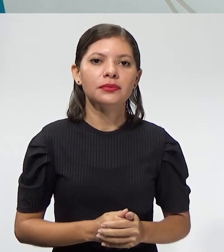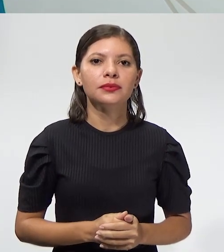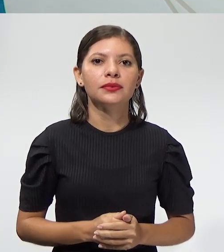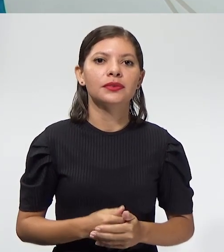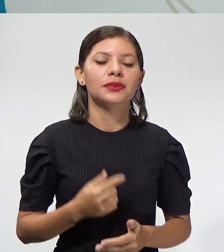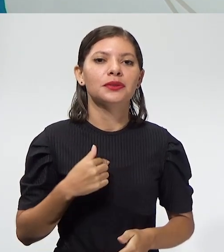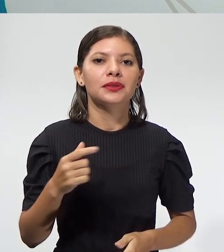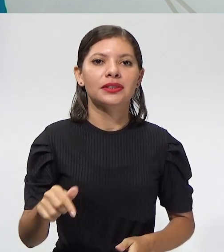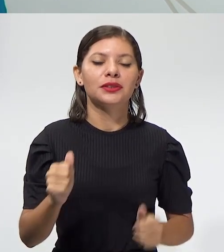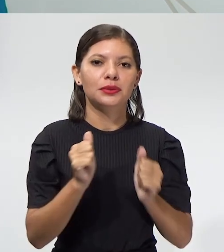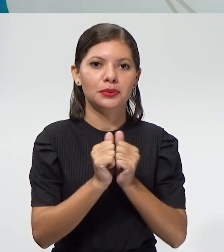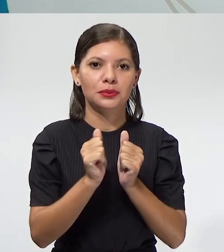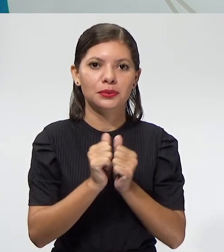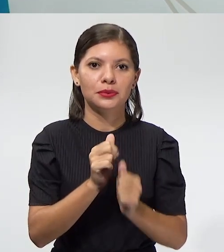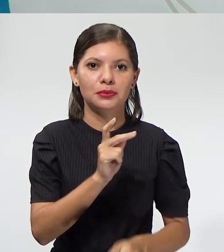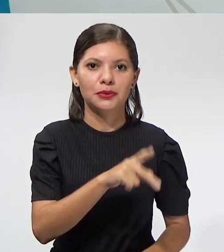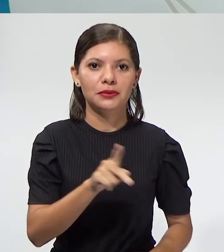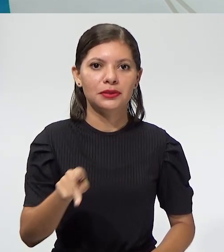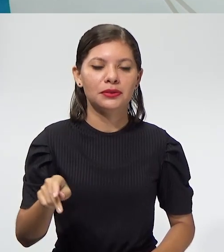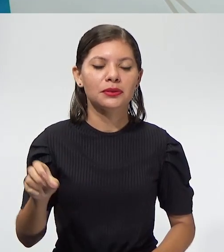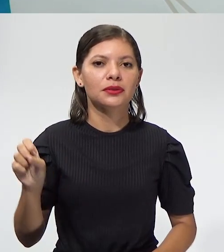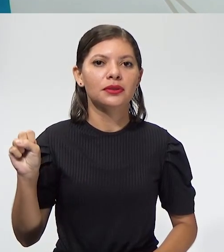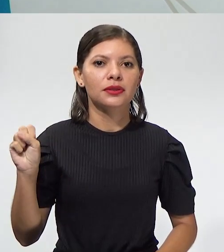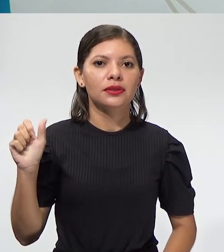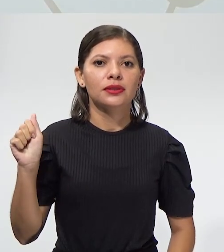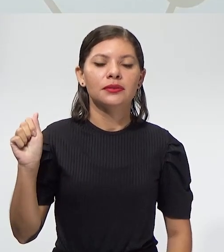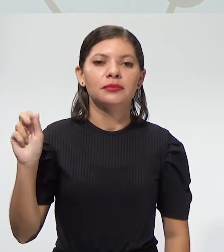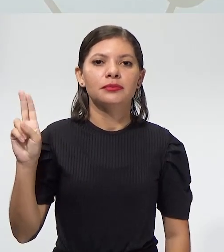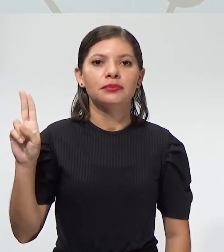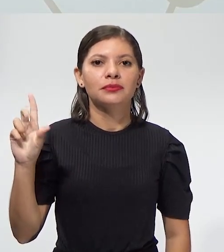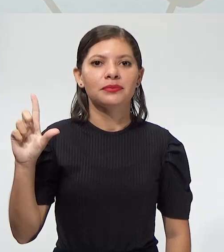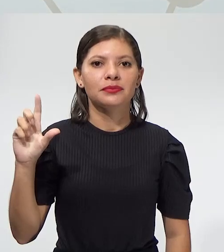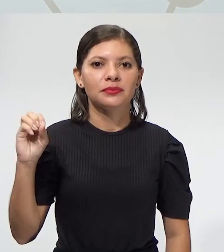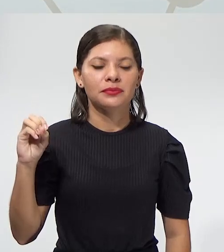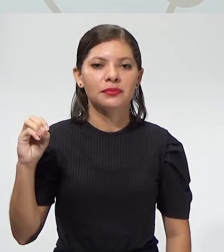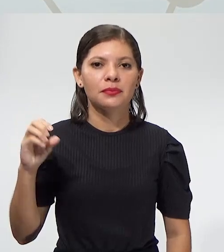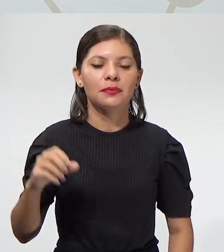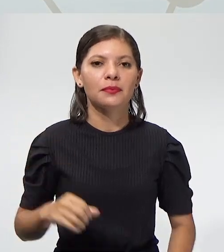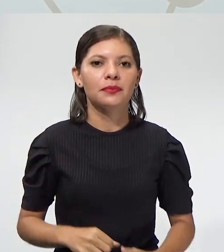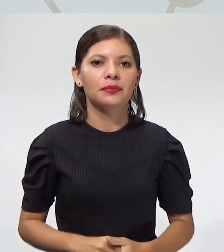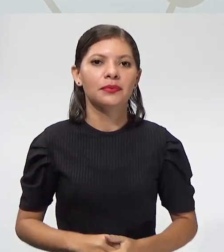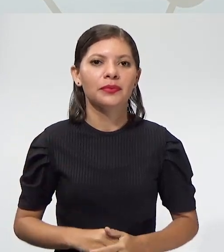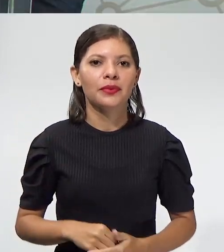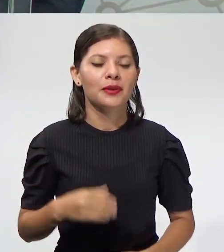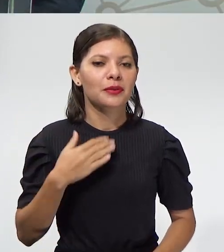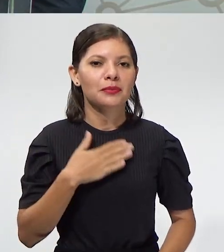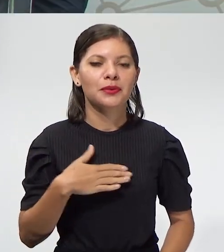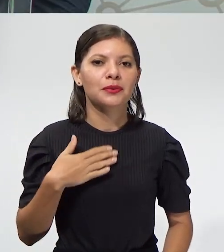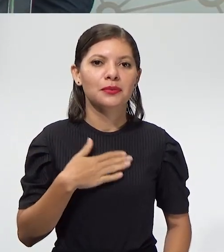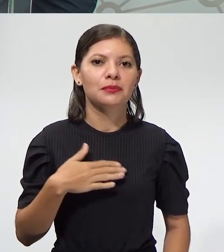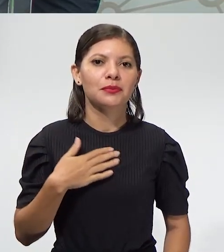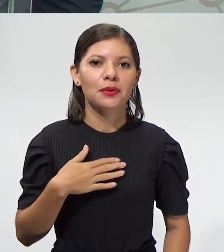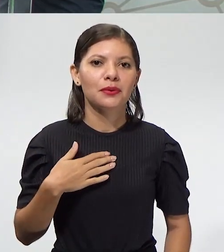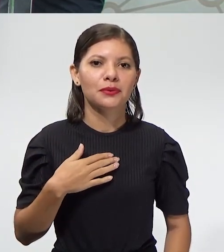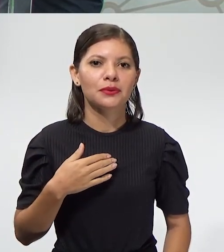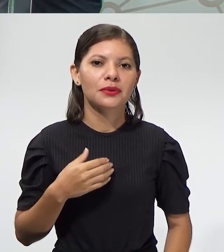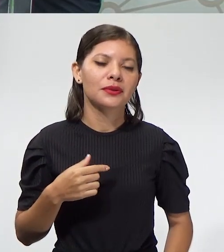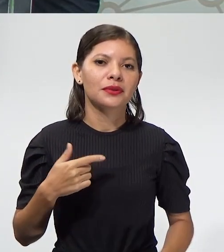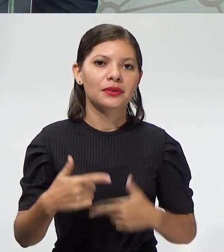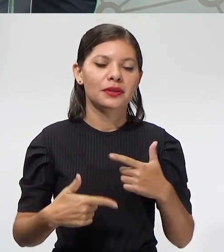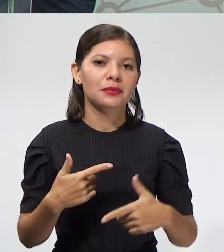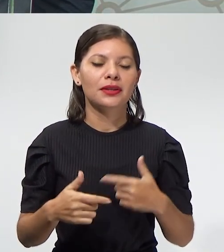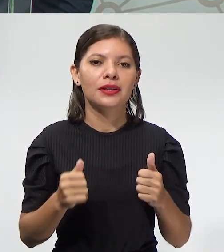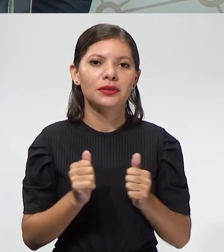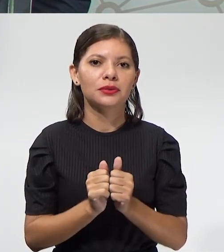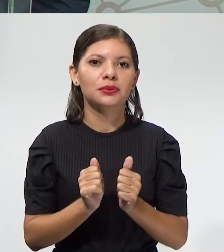hoje muito bem acompanhada com o professor Saulo, com o qual eu tenho a honra de compartilhar essa disciplina, e